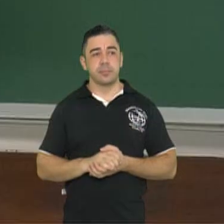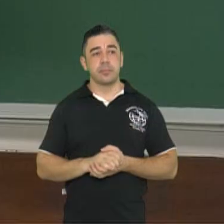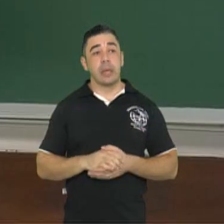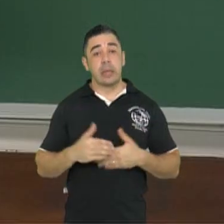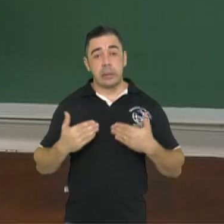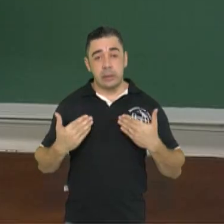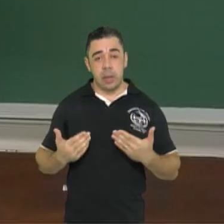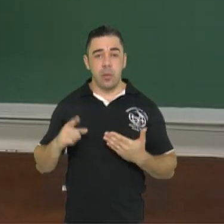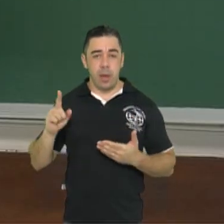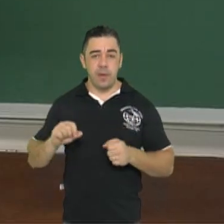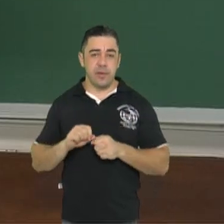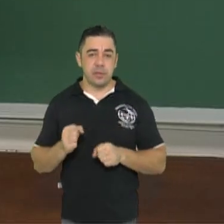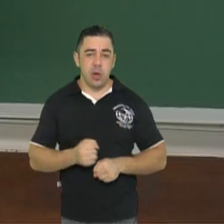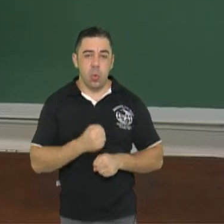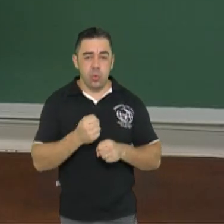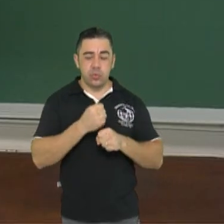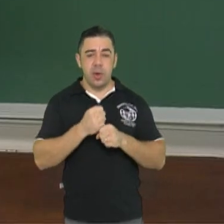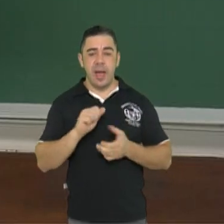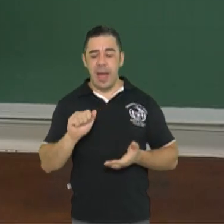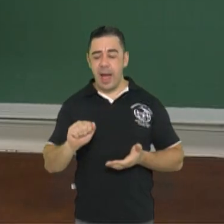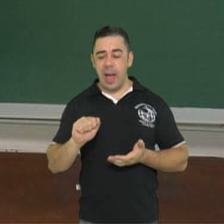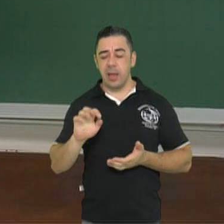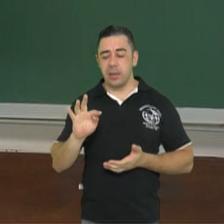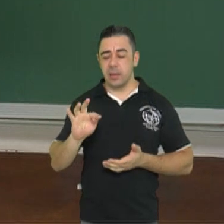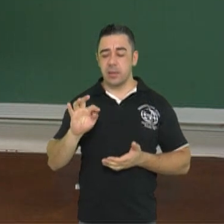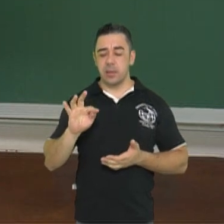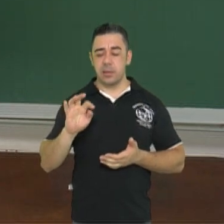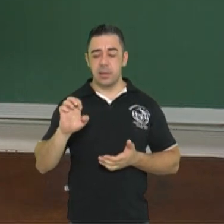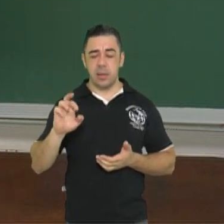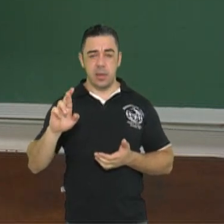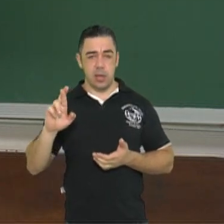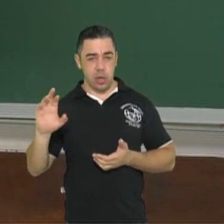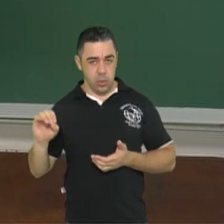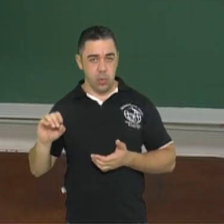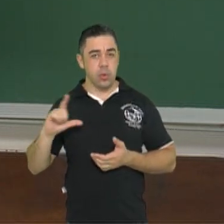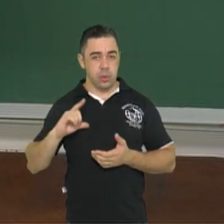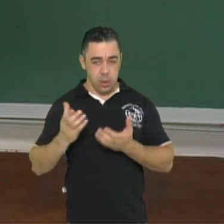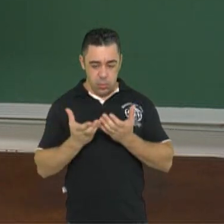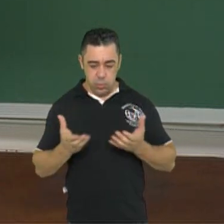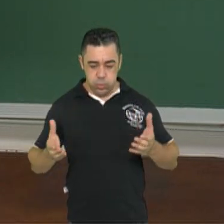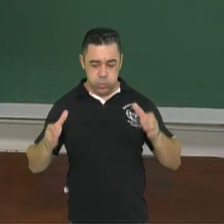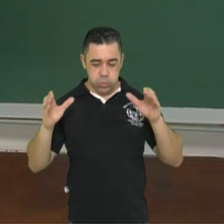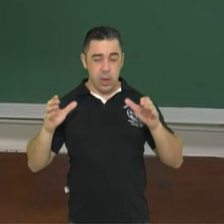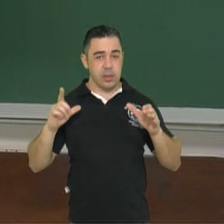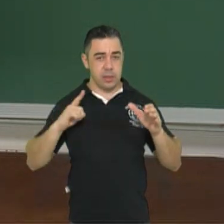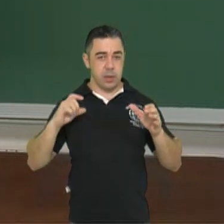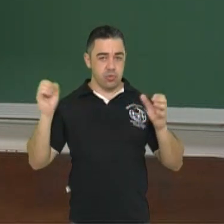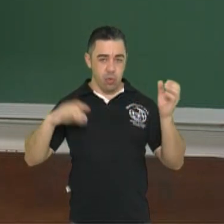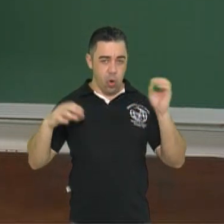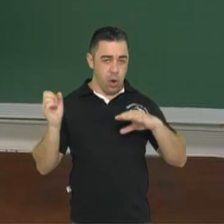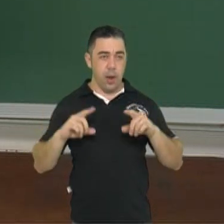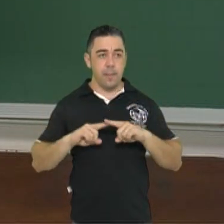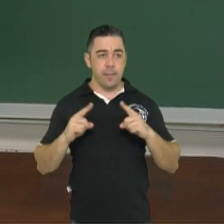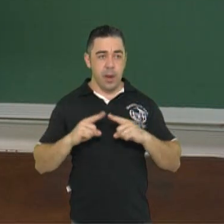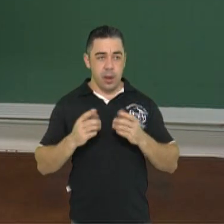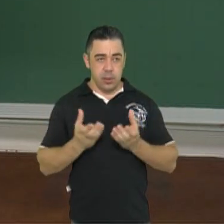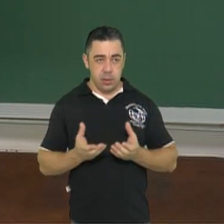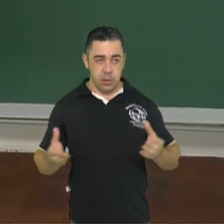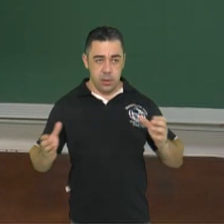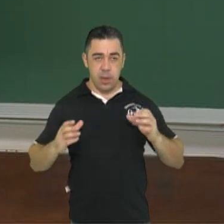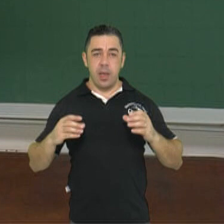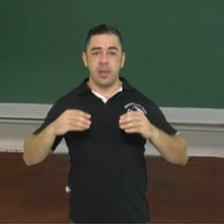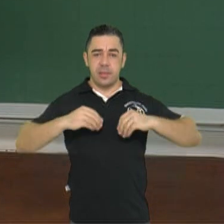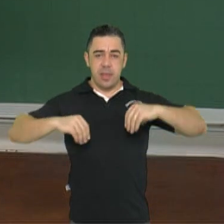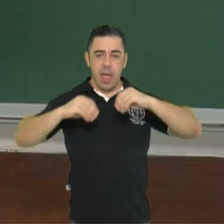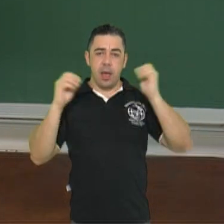a solução para isso é a construção dos aterros sanitários. O aterro sanitário também tem uma concentração grande de lixo, mas está dizendo aqui, ó, que o lixo é coberto com terra todo